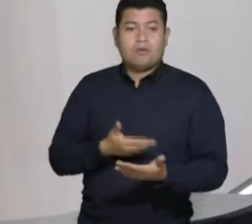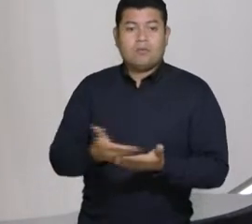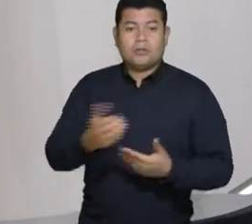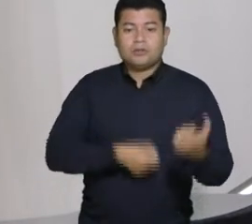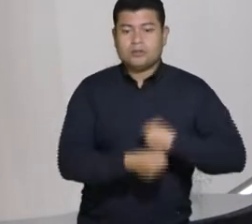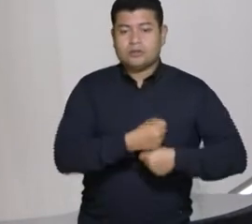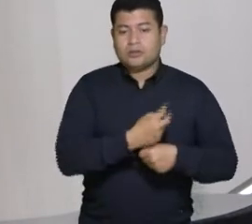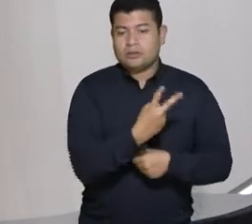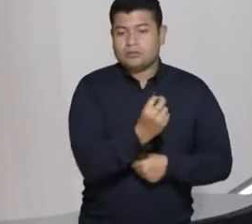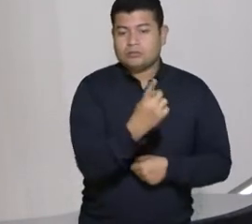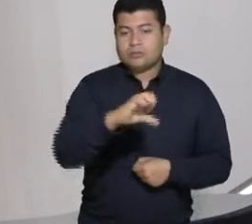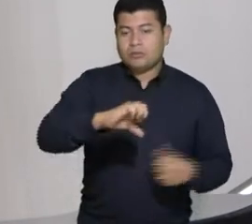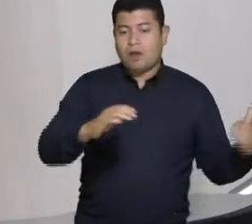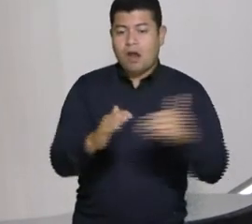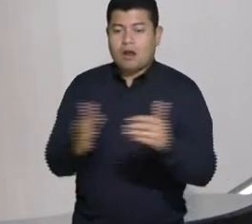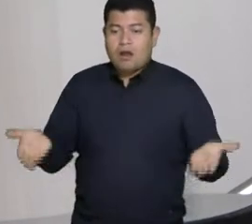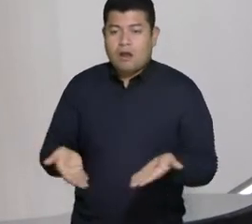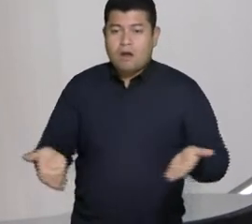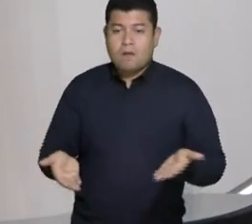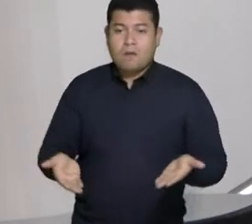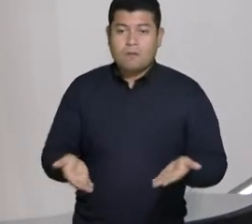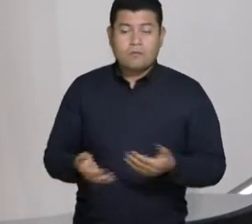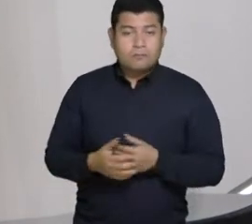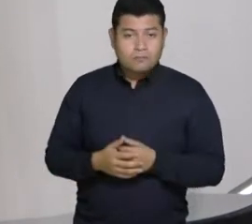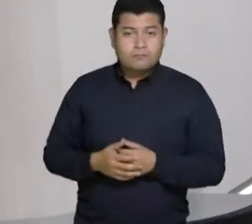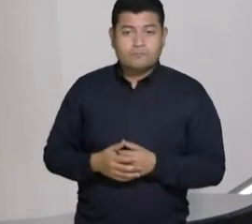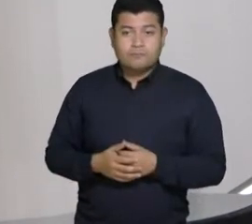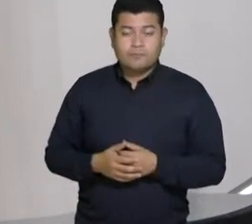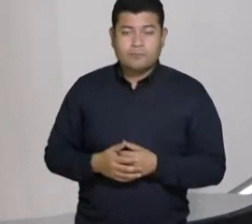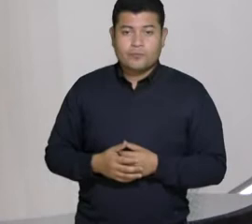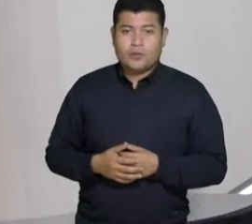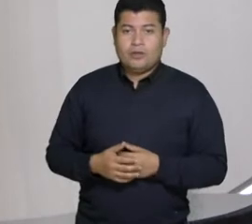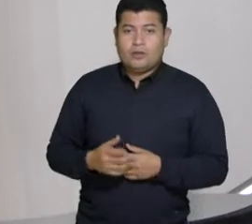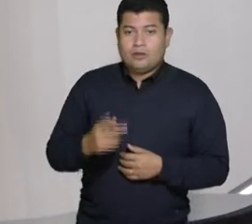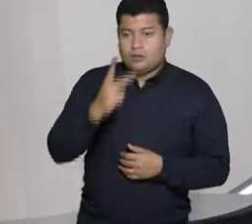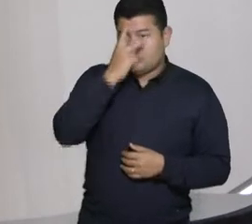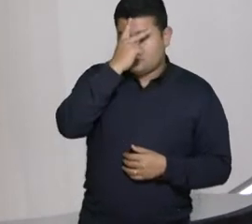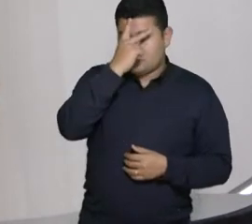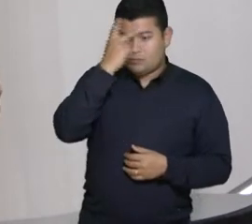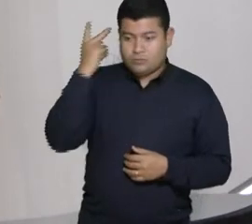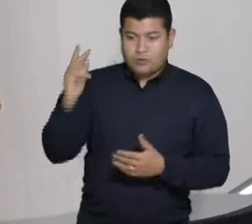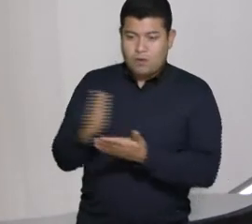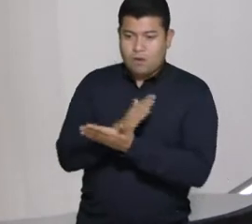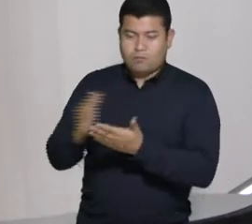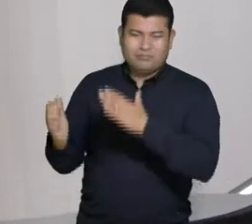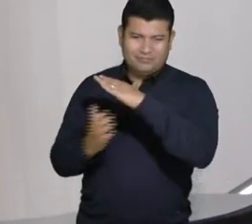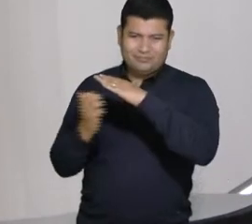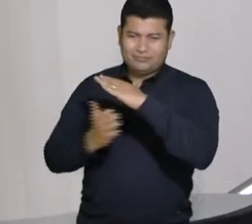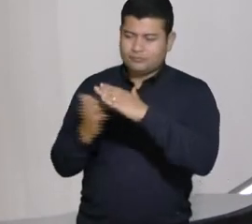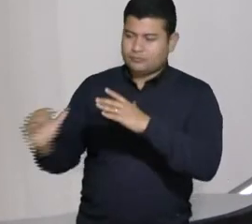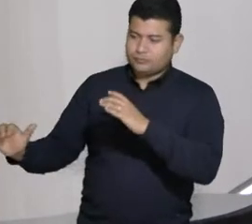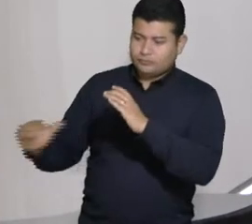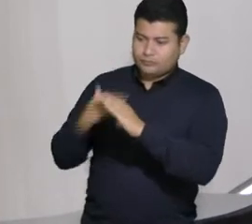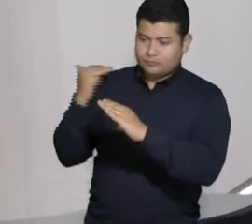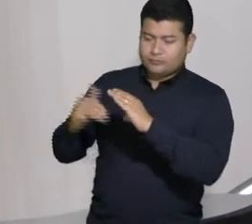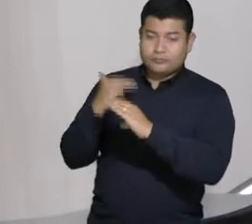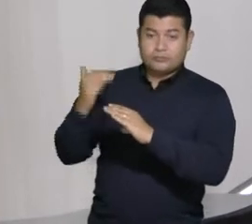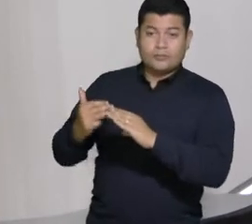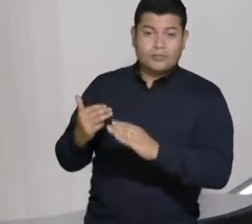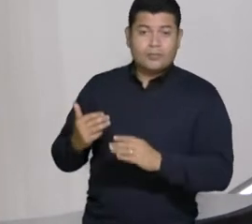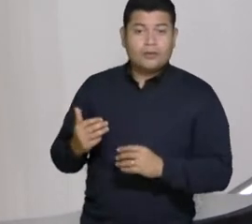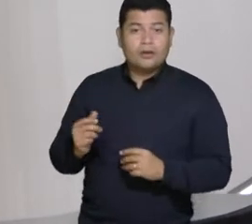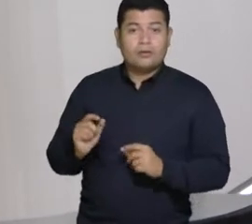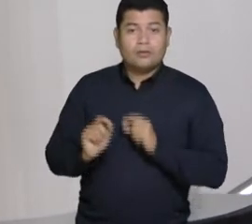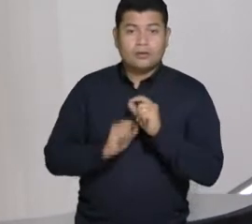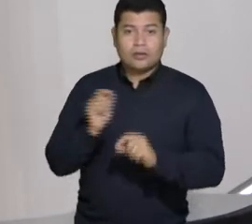recebi é um apelo um apelo de empresários do setor de